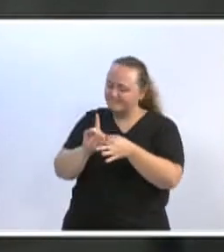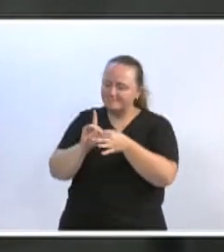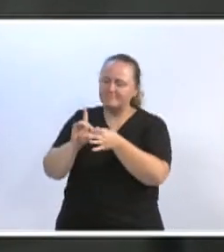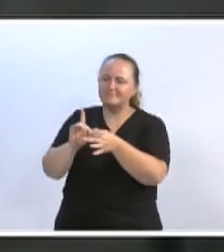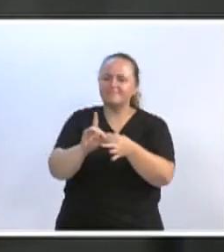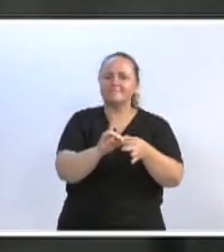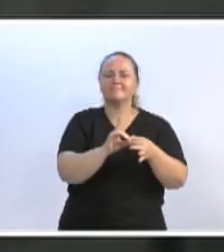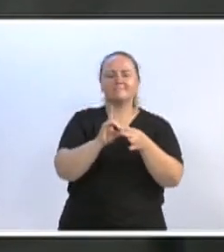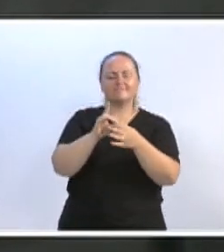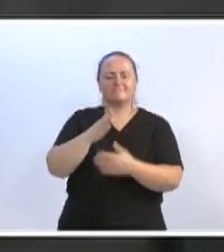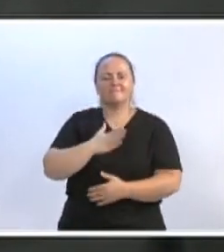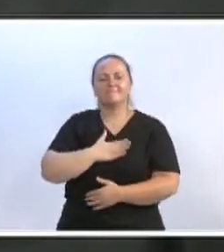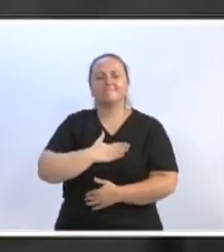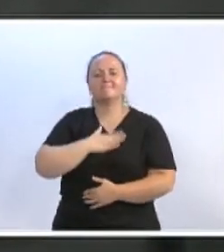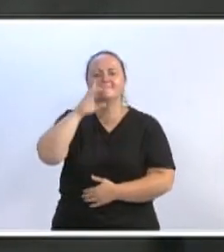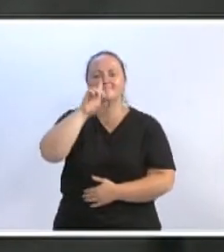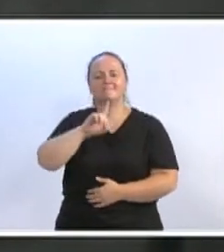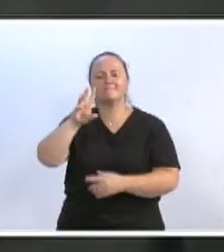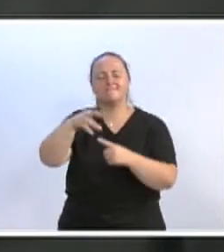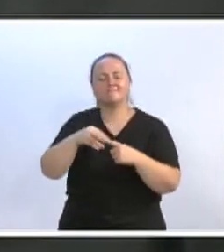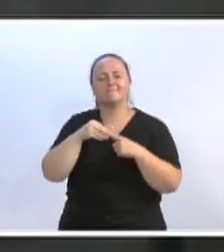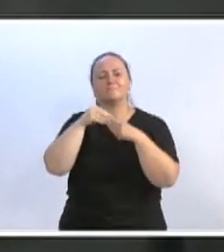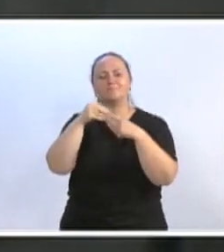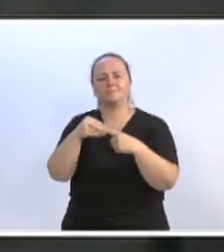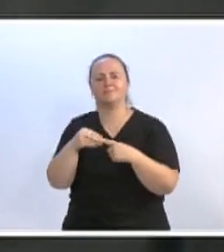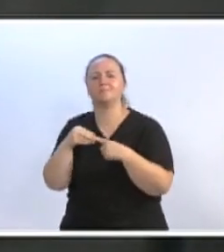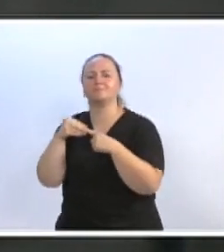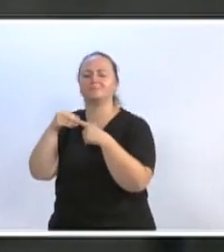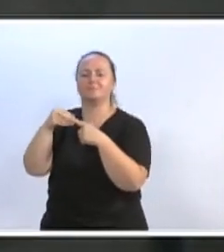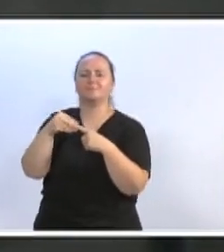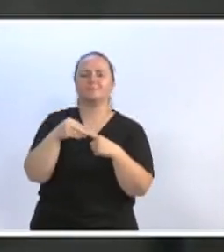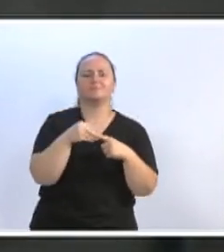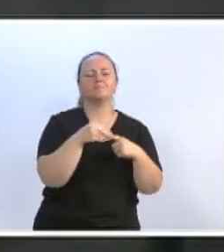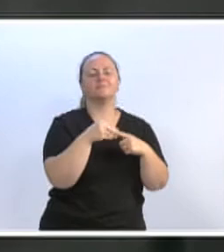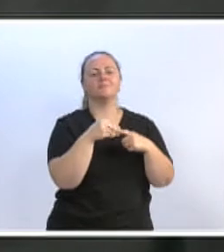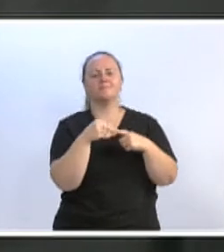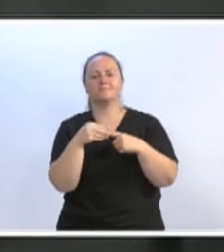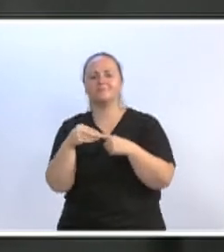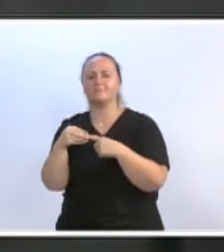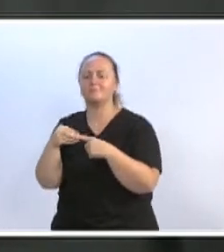Tu és meu Senhor e meu